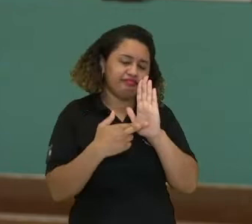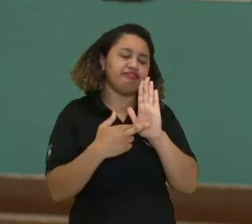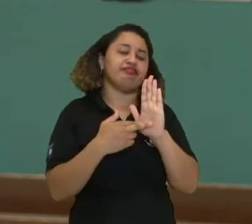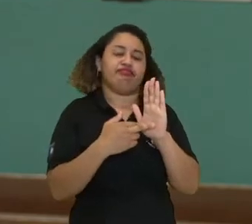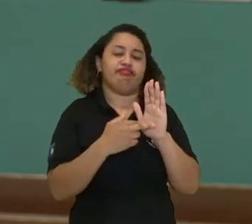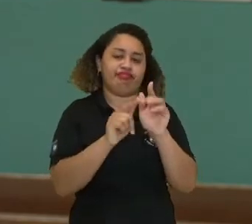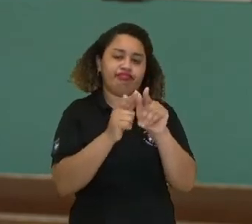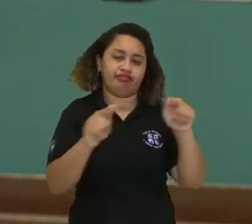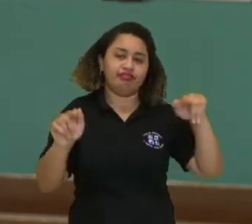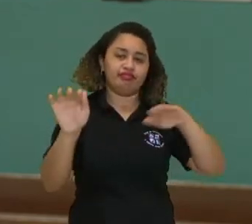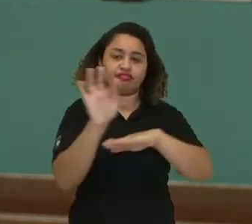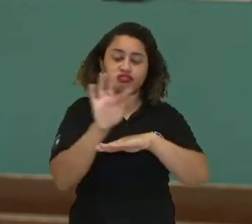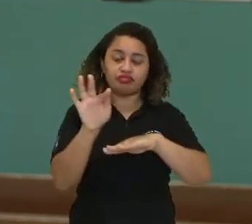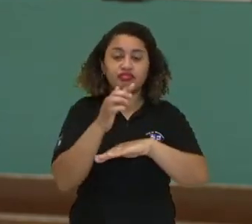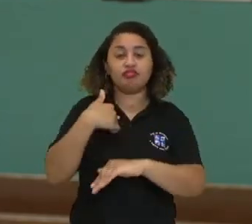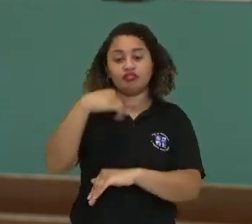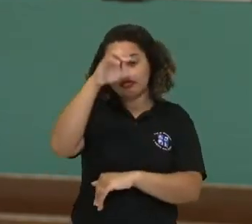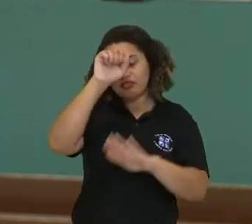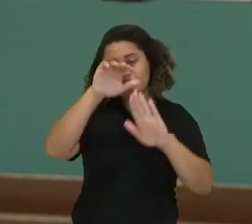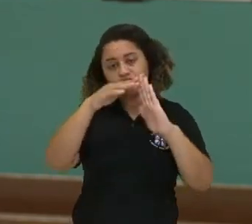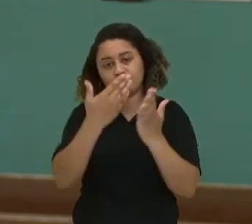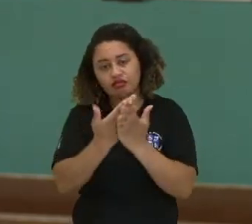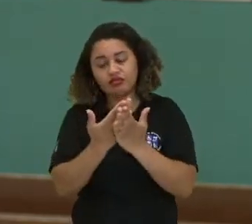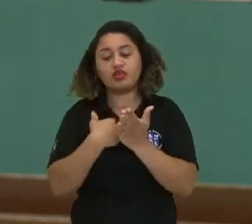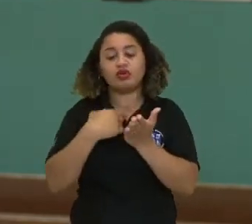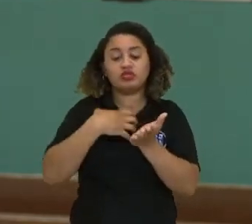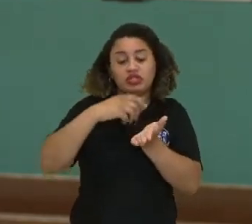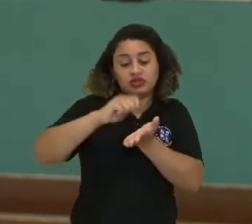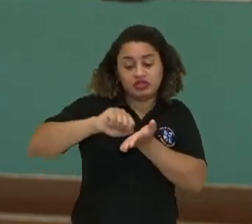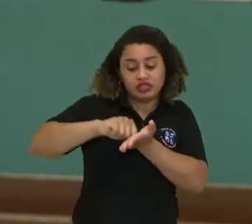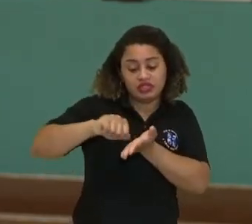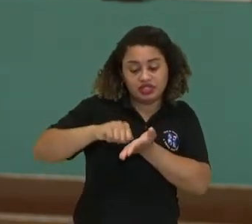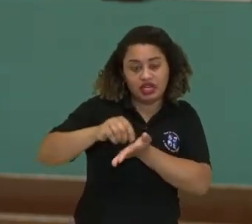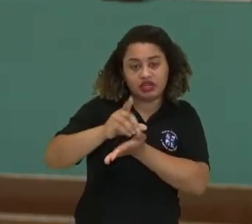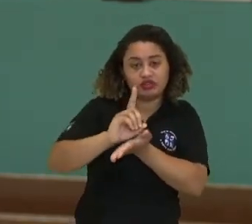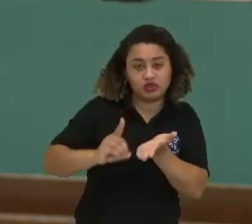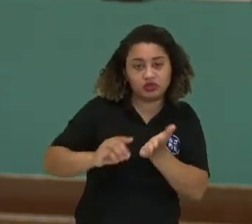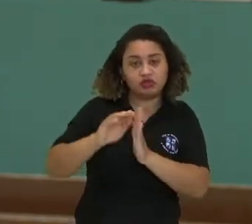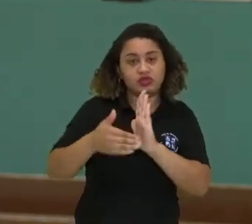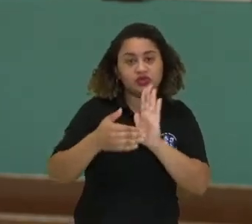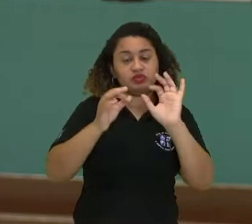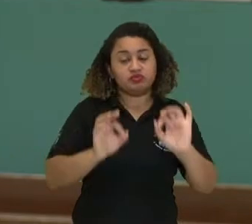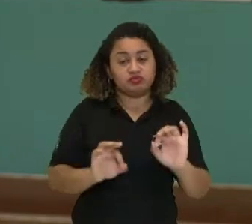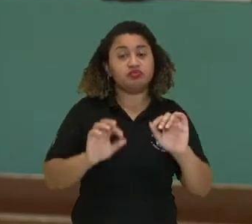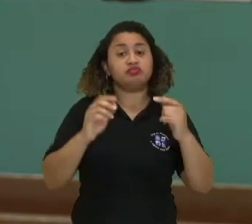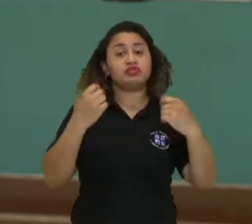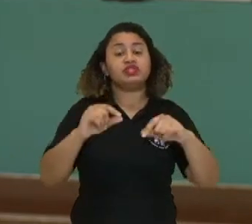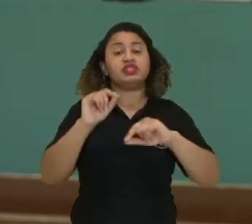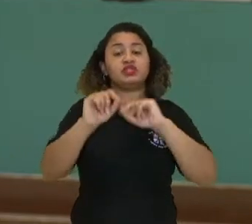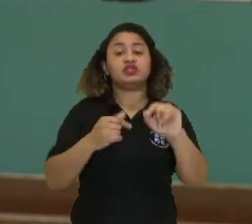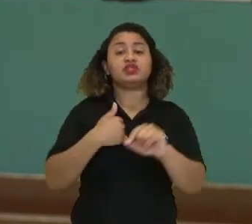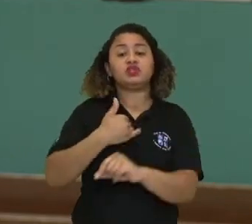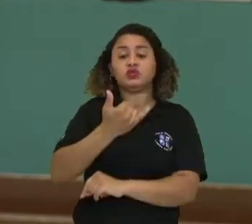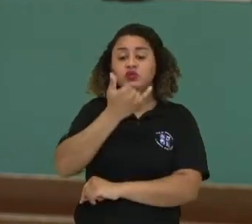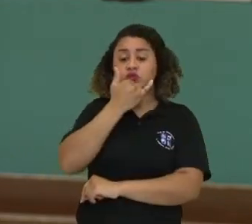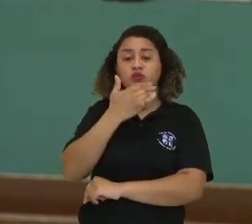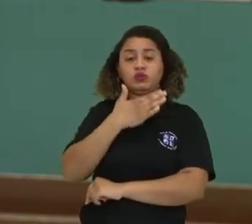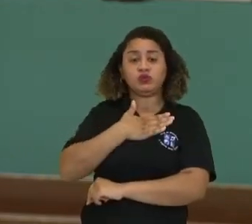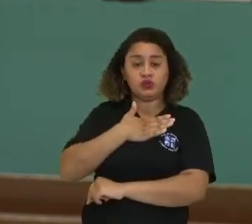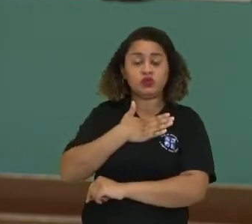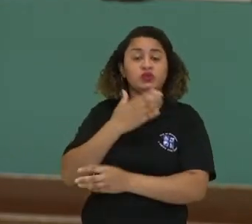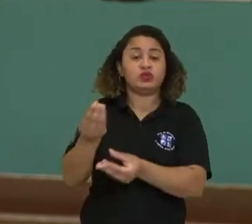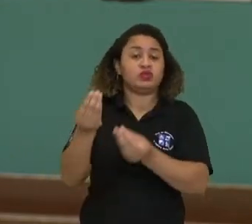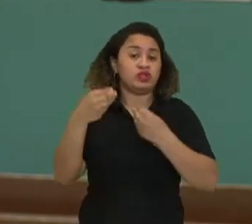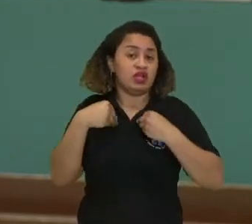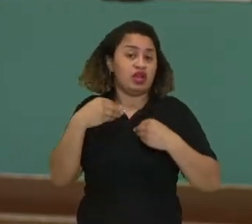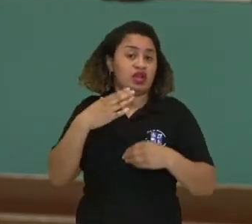norma culta, que a gente aprende na escola, aqui se escreve em documentos, eu teria que dizer desculpe-me,